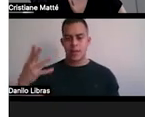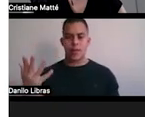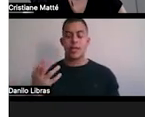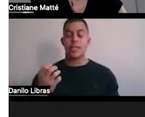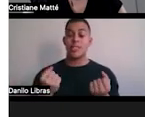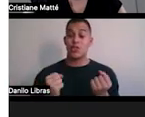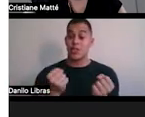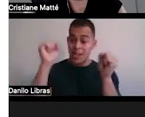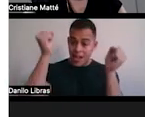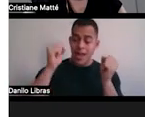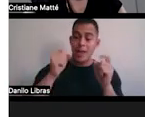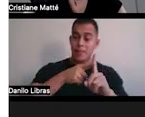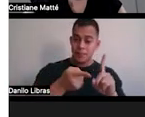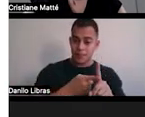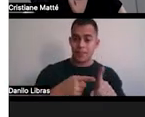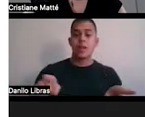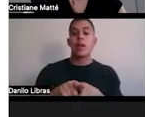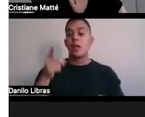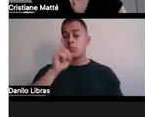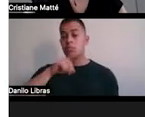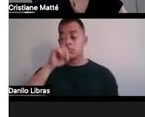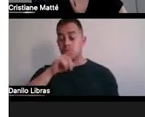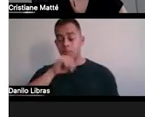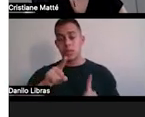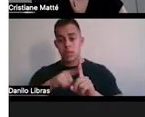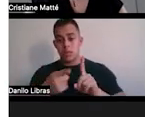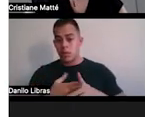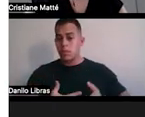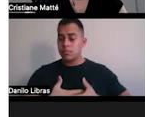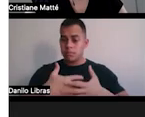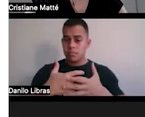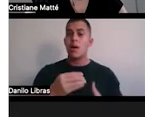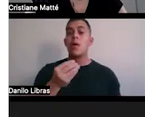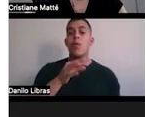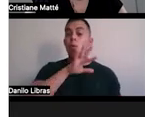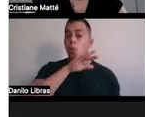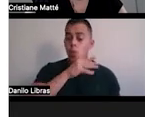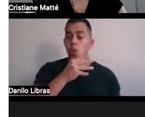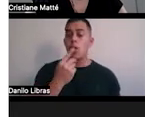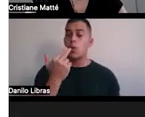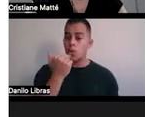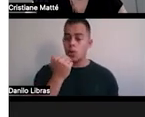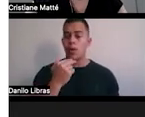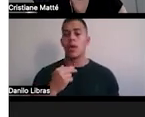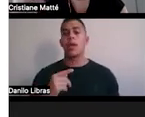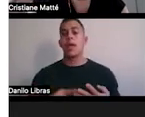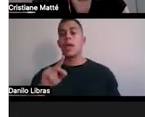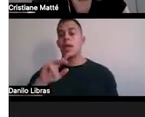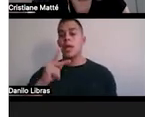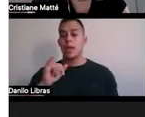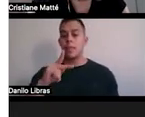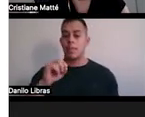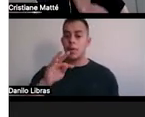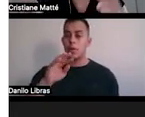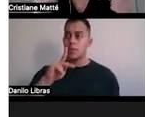materno, insuficiência placentária materna, malnutrição materna, hipóxia materna, obesidade